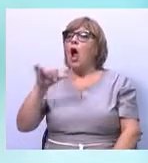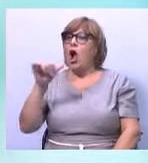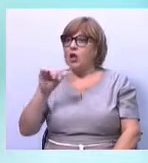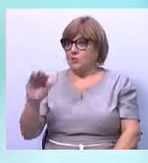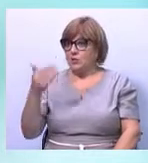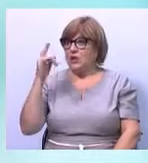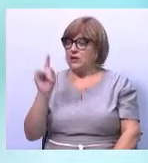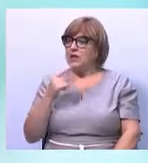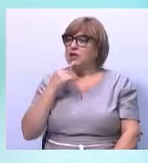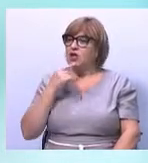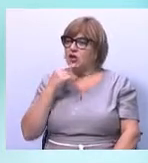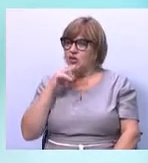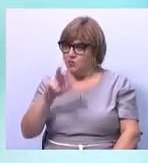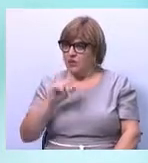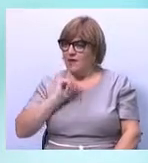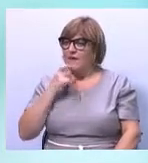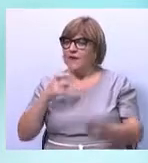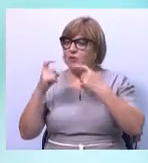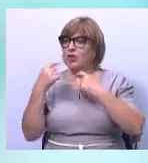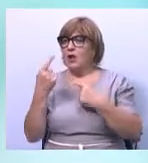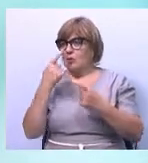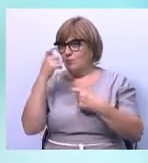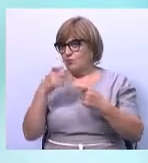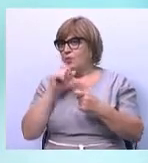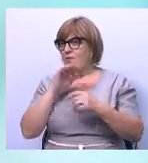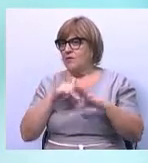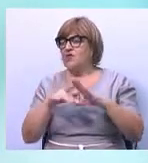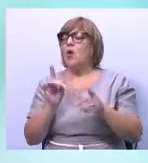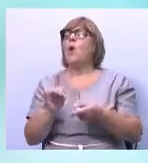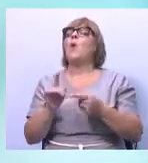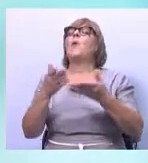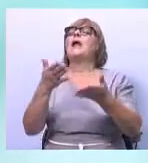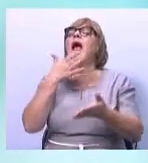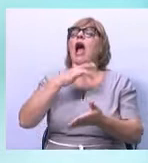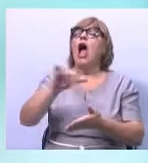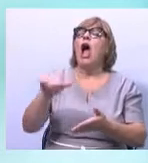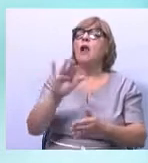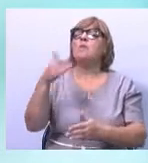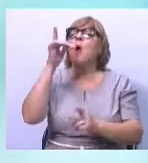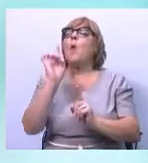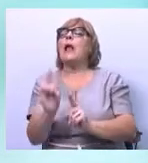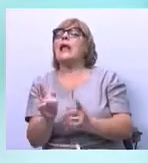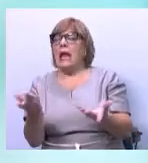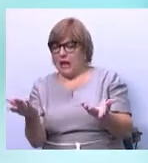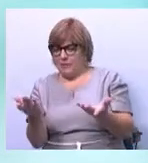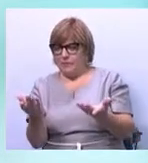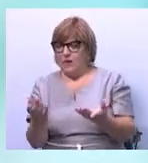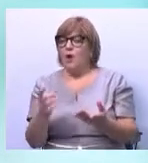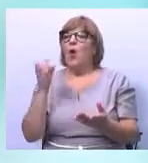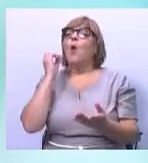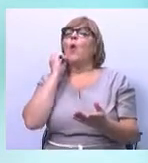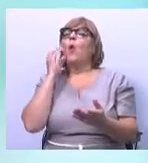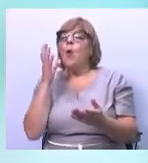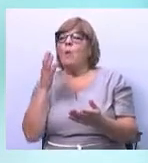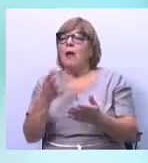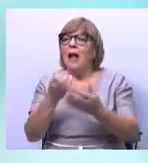mais, responder aqui à pergunta que alguns telespectadores poderão estar a fazer: o que é isto de óleos essenciais? Como é que eles são extraídos